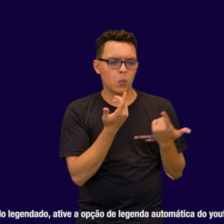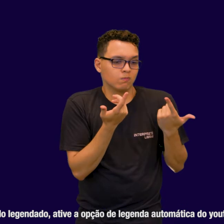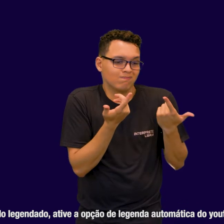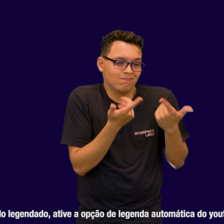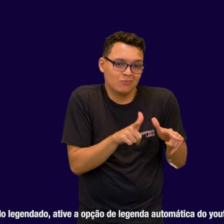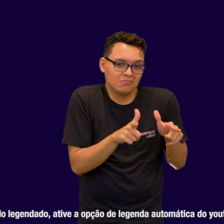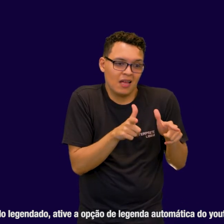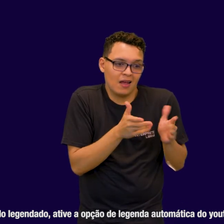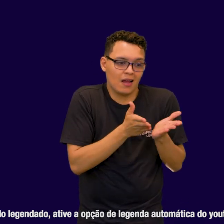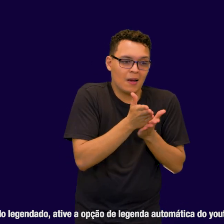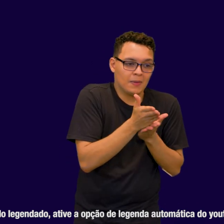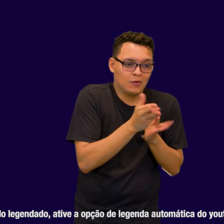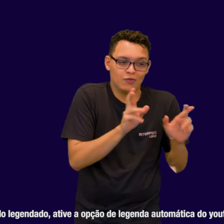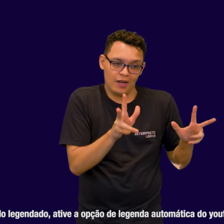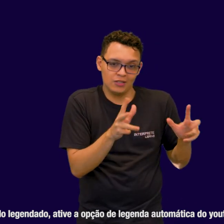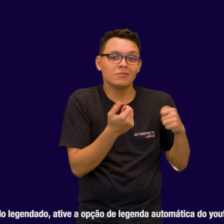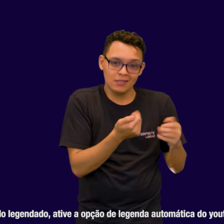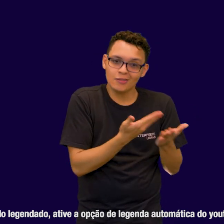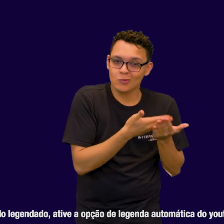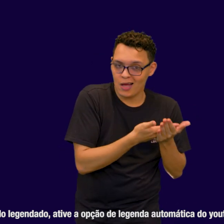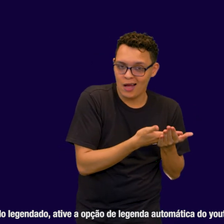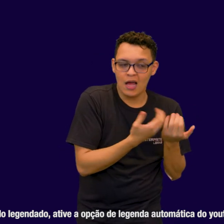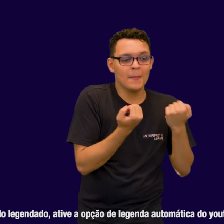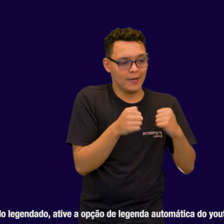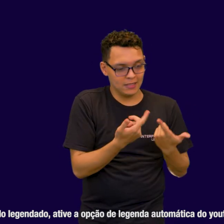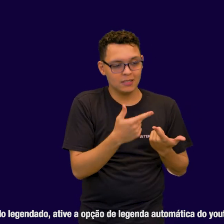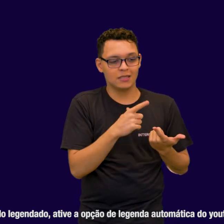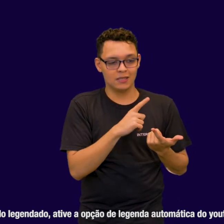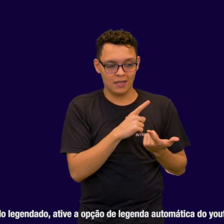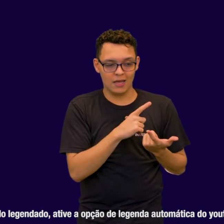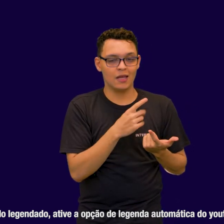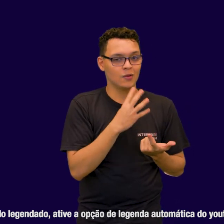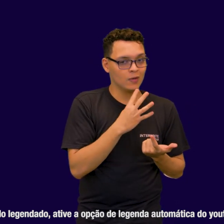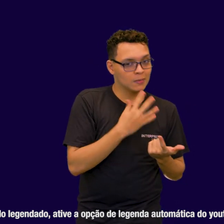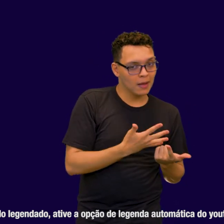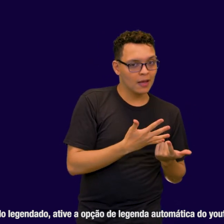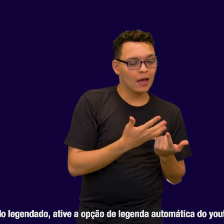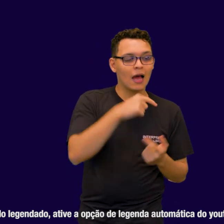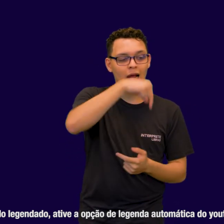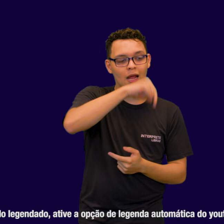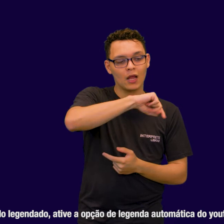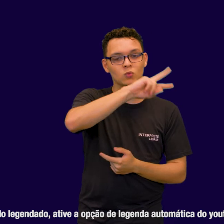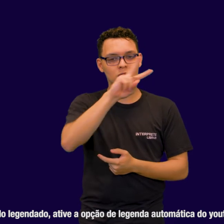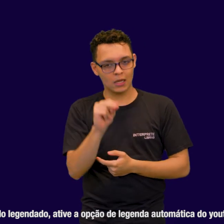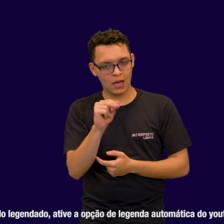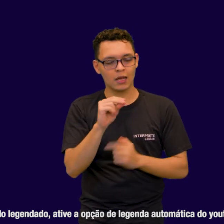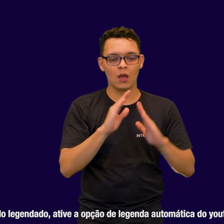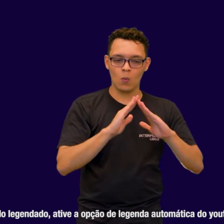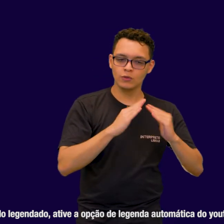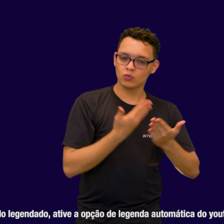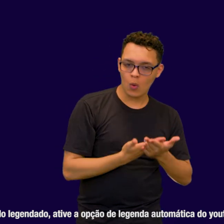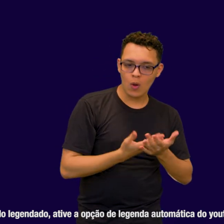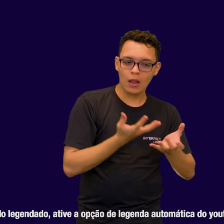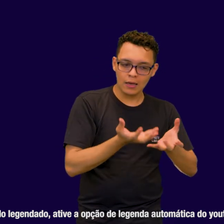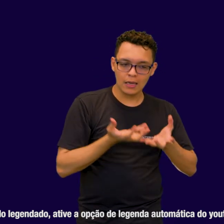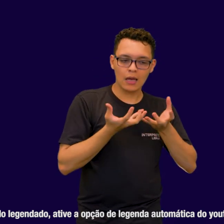outro caminho, né? Realmente é estudo, realmente é essa qualificação. O Senac, como uma instituição que tem esse objetivo, né, de